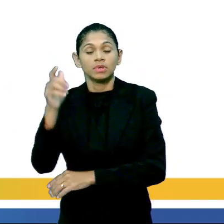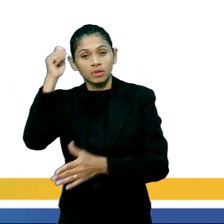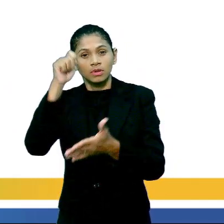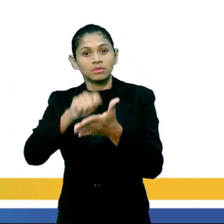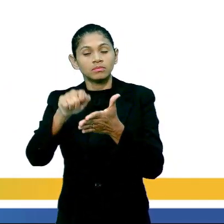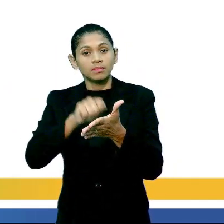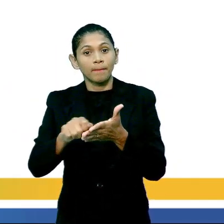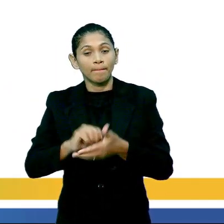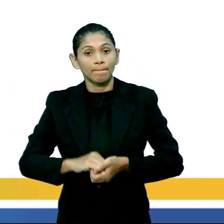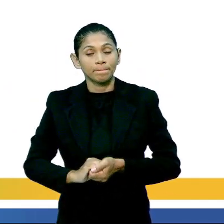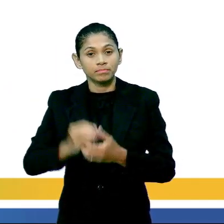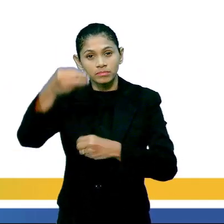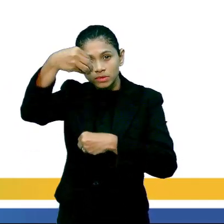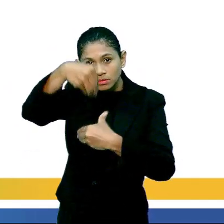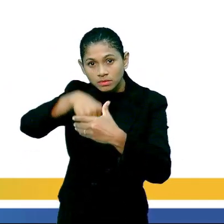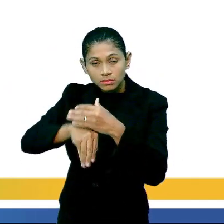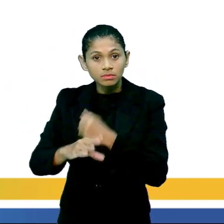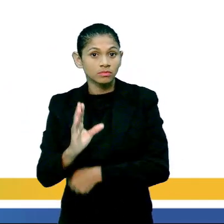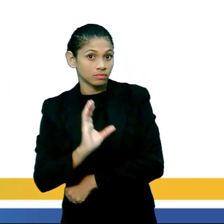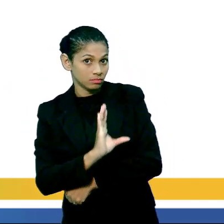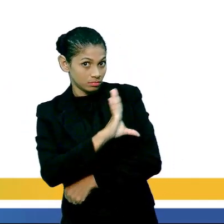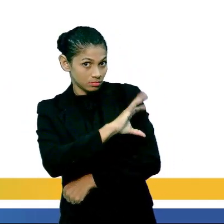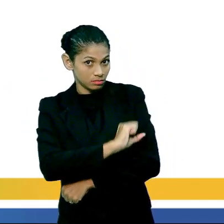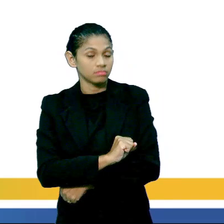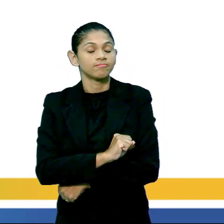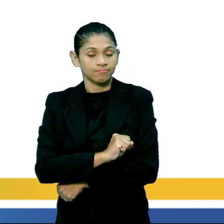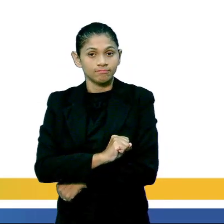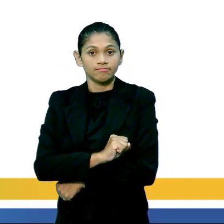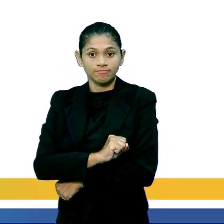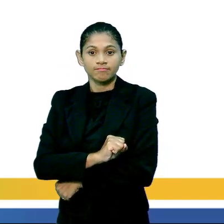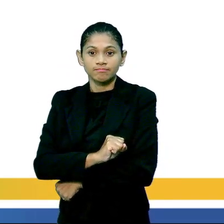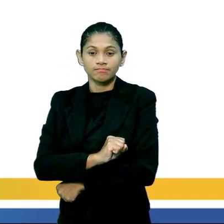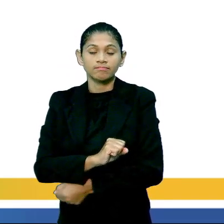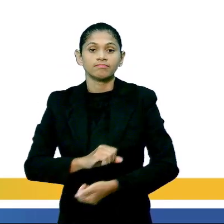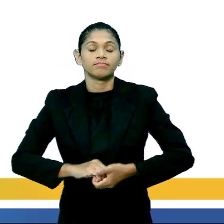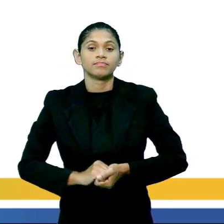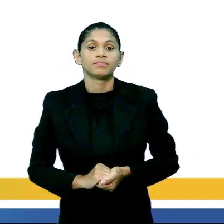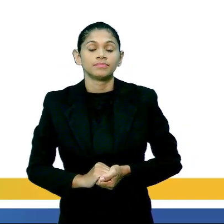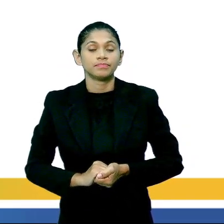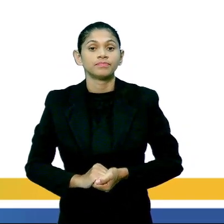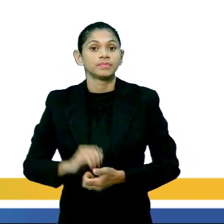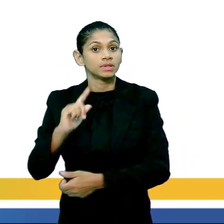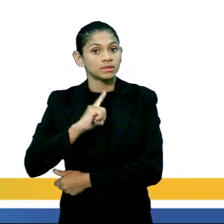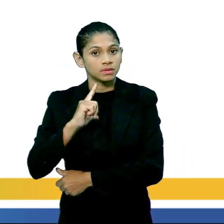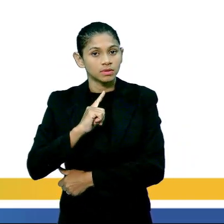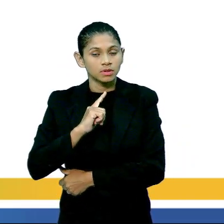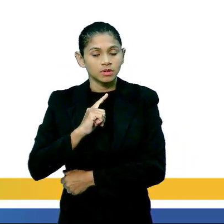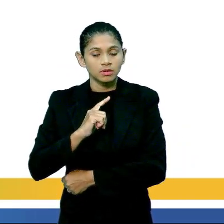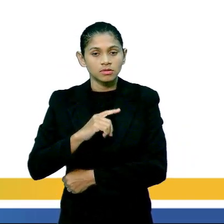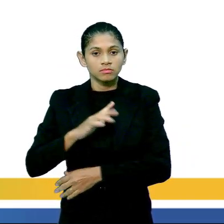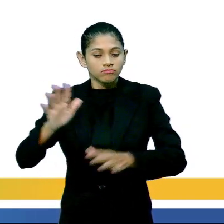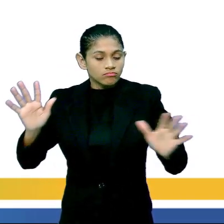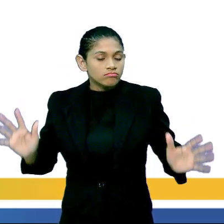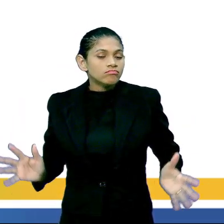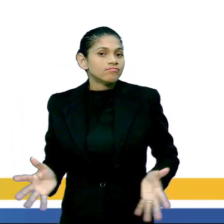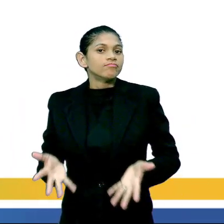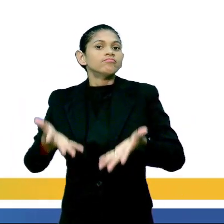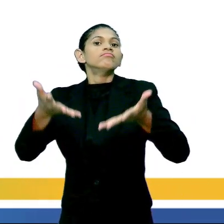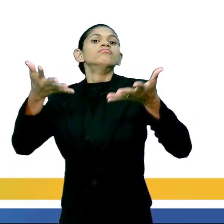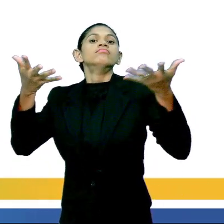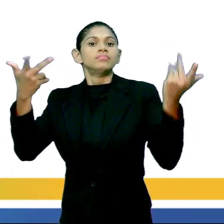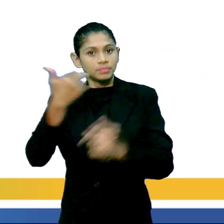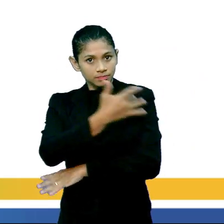está inserido dentro do romantismo, tá? E por estar inserido dentro do romantismo, a gente tem essa exaltação da natureza.